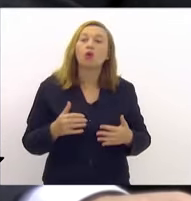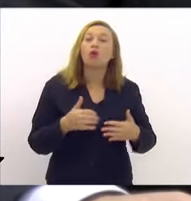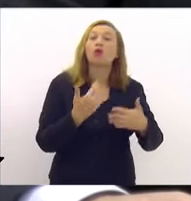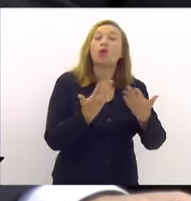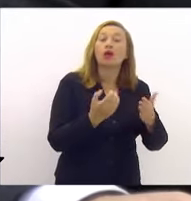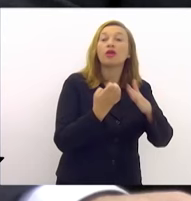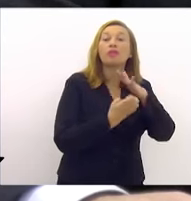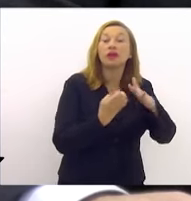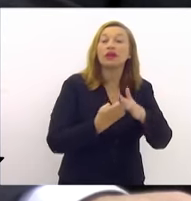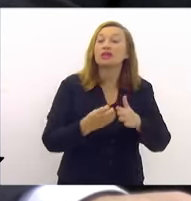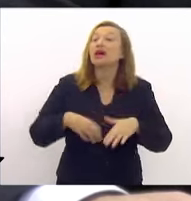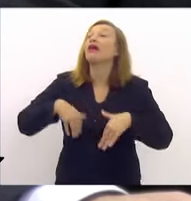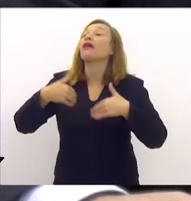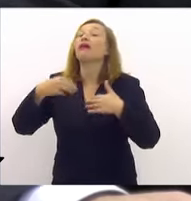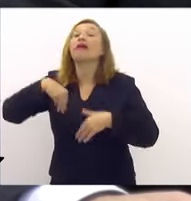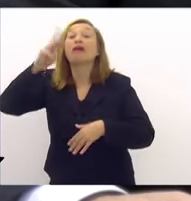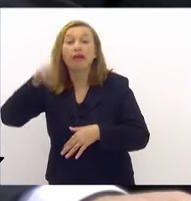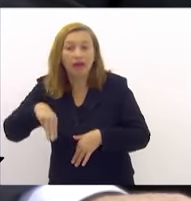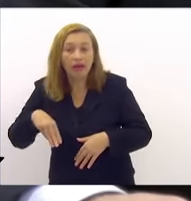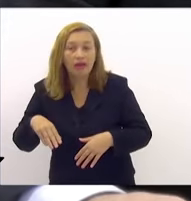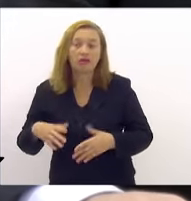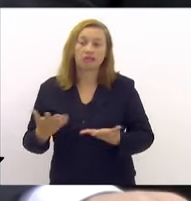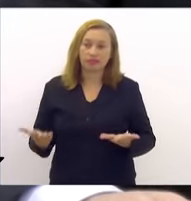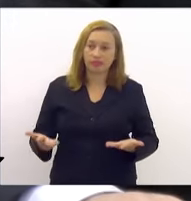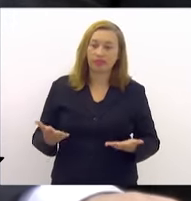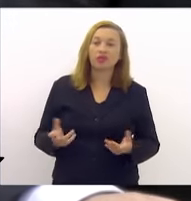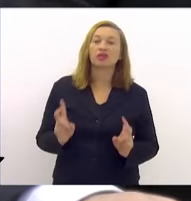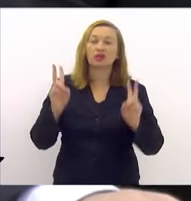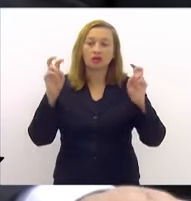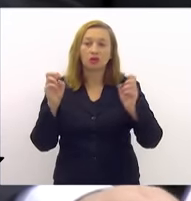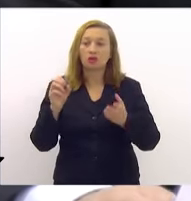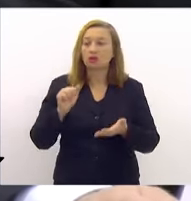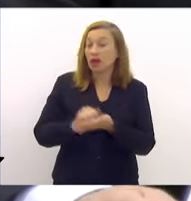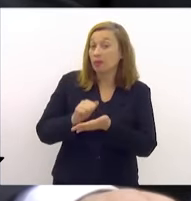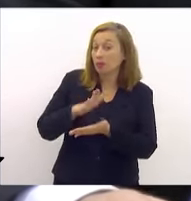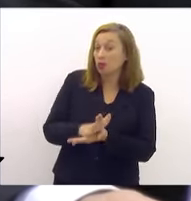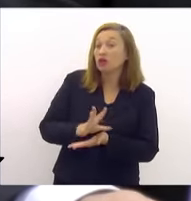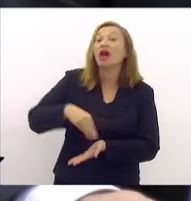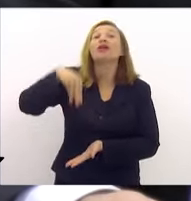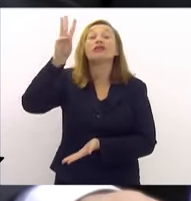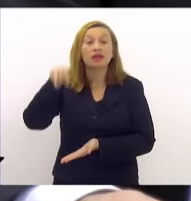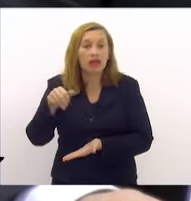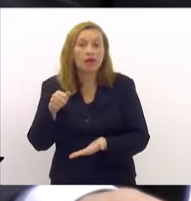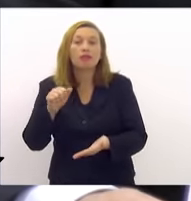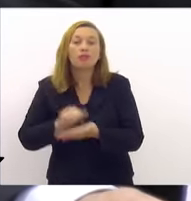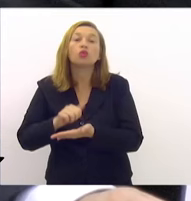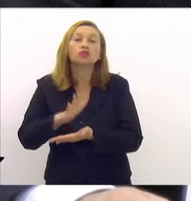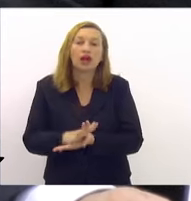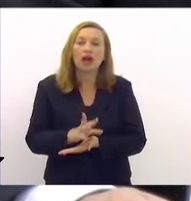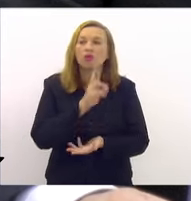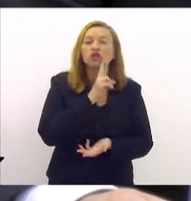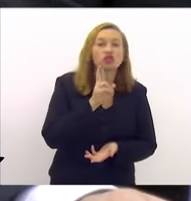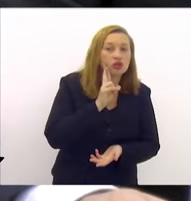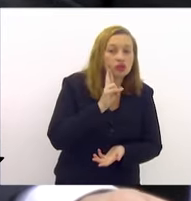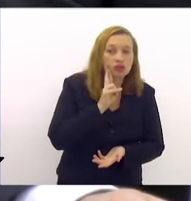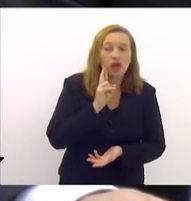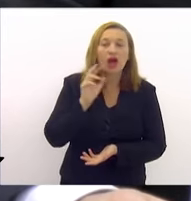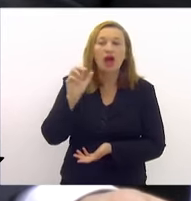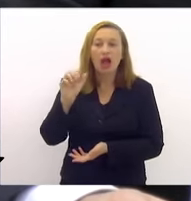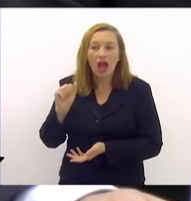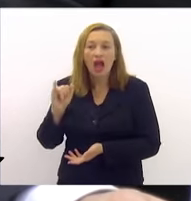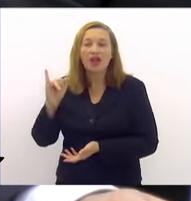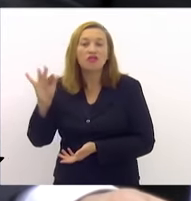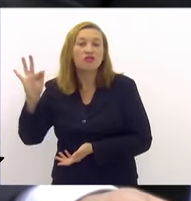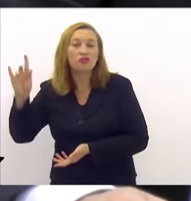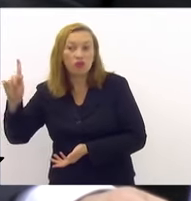outro? Quem? Então, quando também traz a questão da multa, a quem vai multar? Ao restaurante? Ao iFood, ao